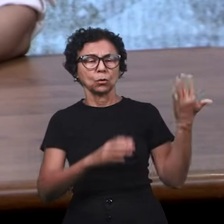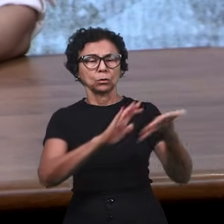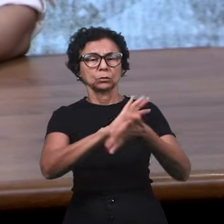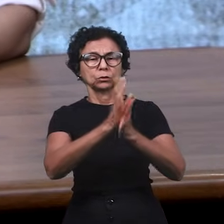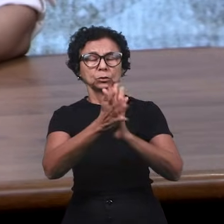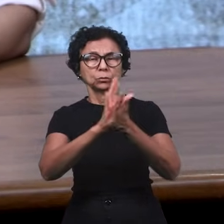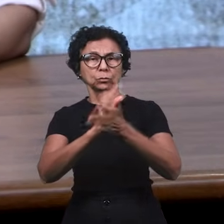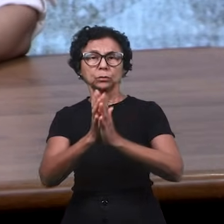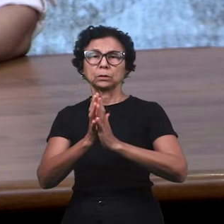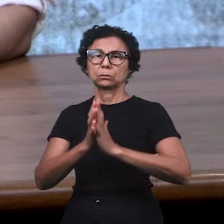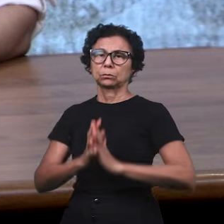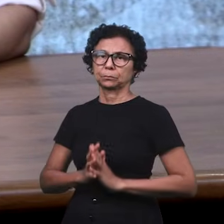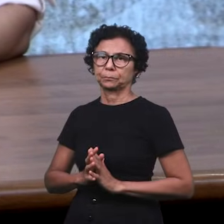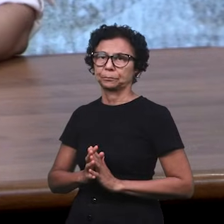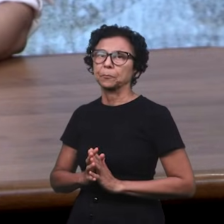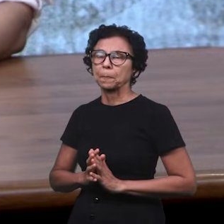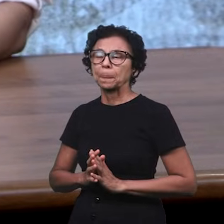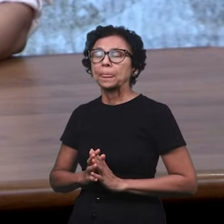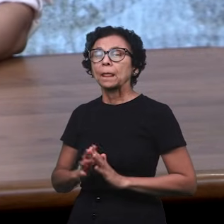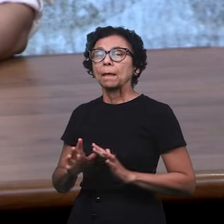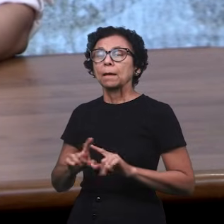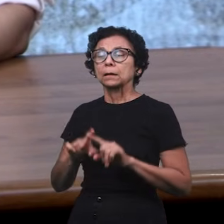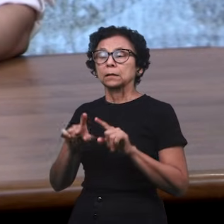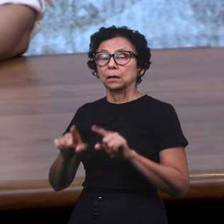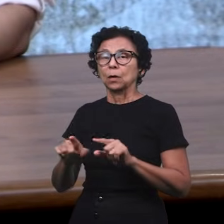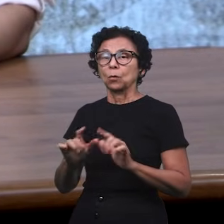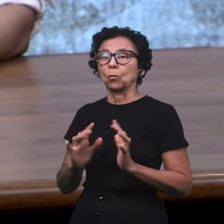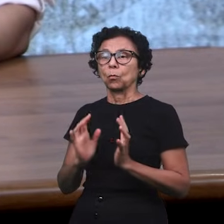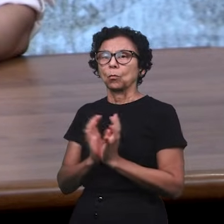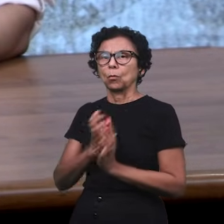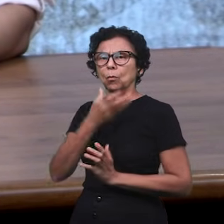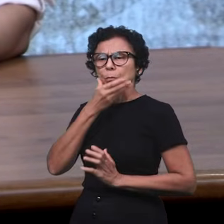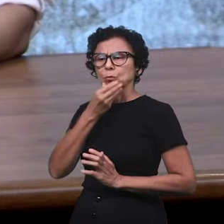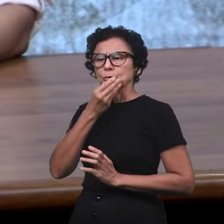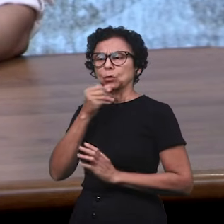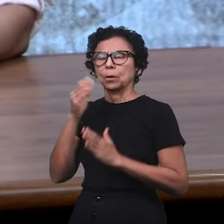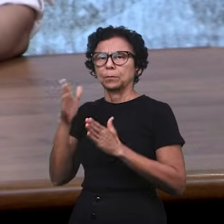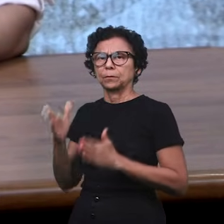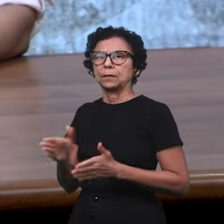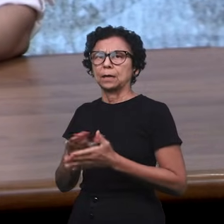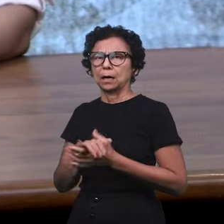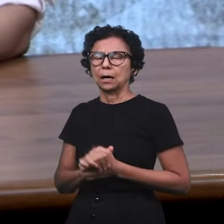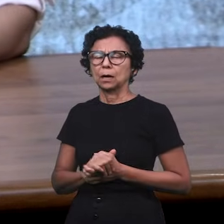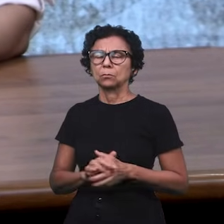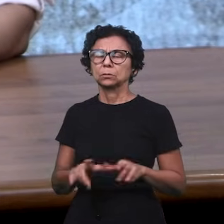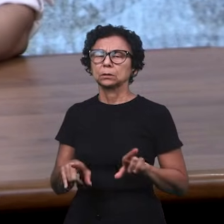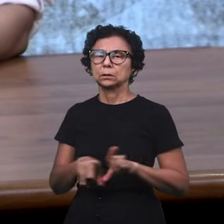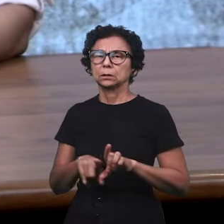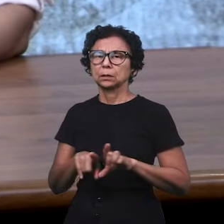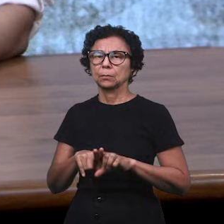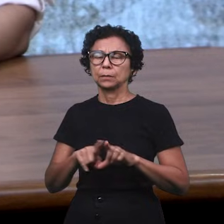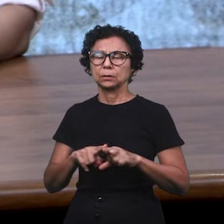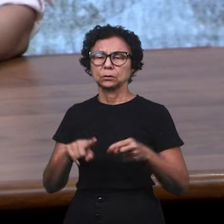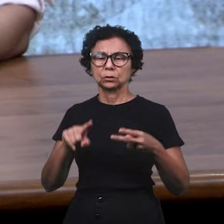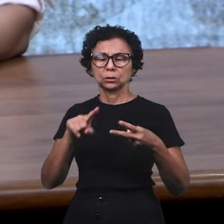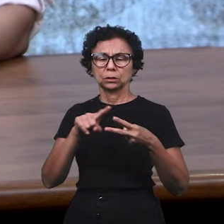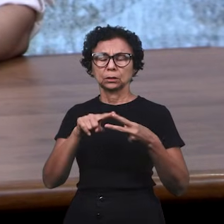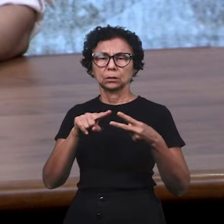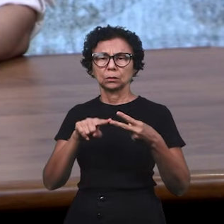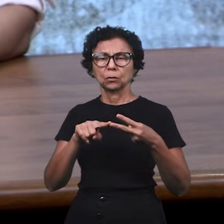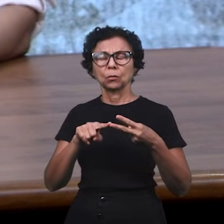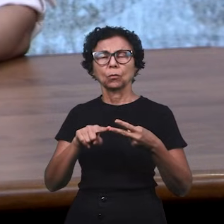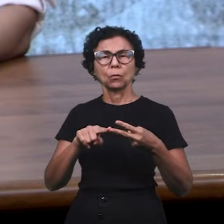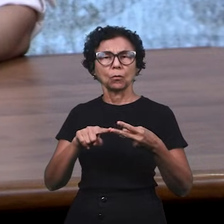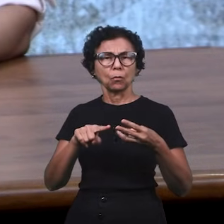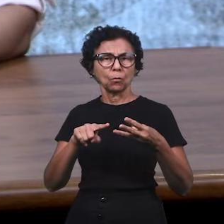fielmente na obra, e os superintendentes sobre eles eram Joate e Obadias,